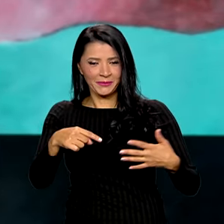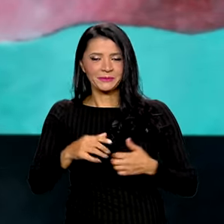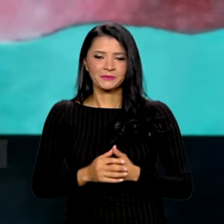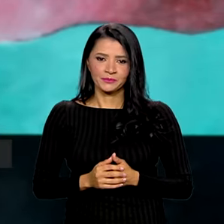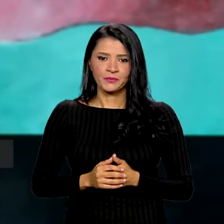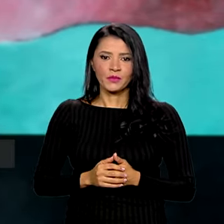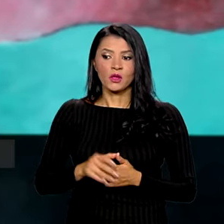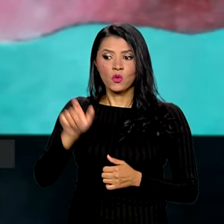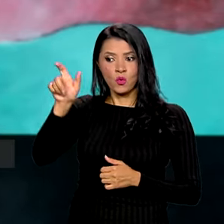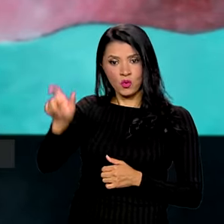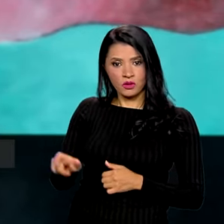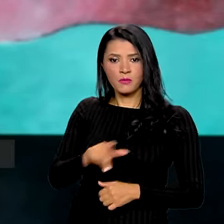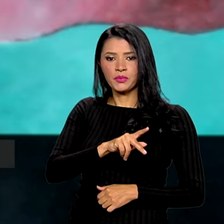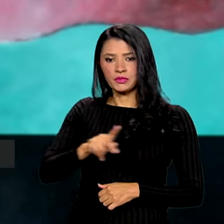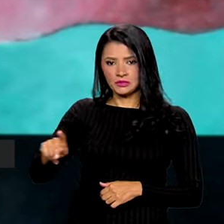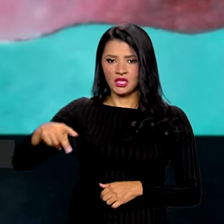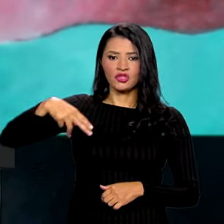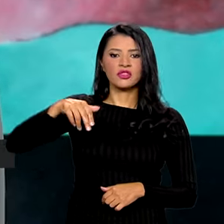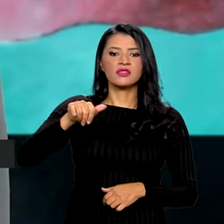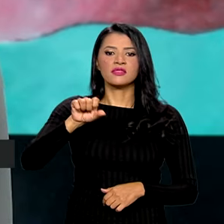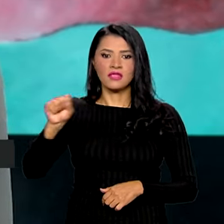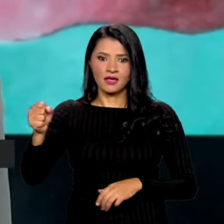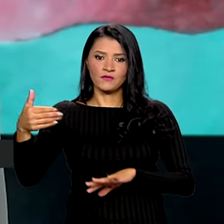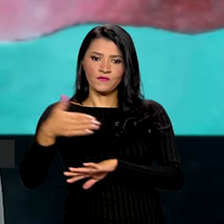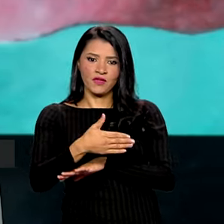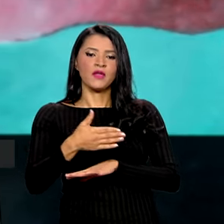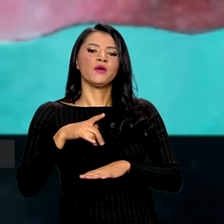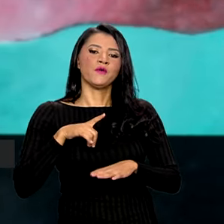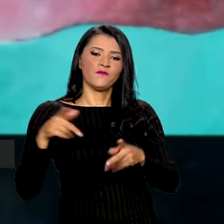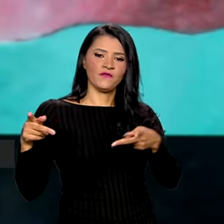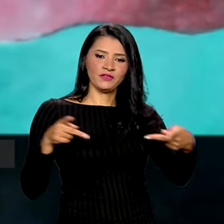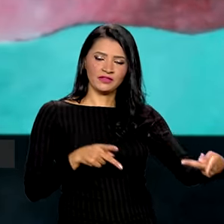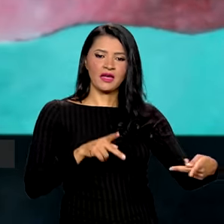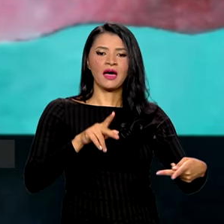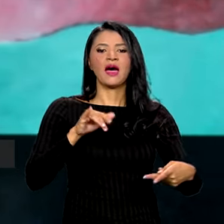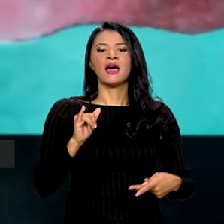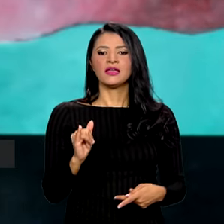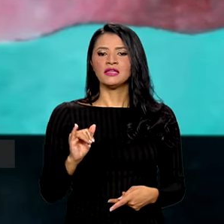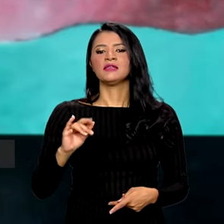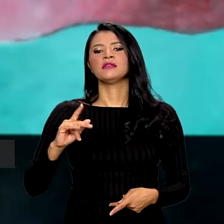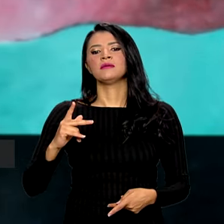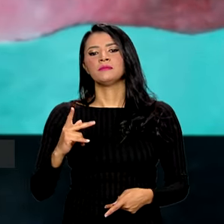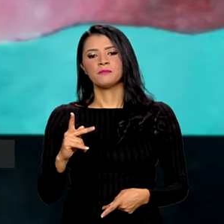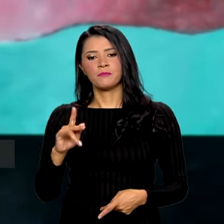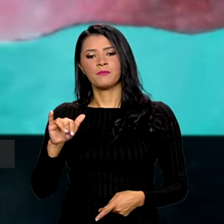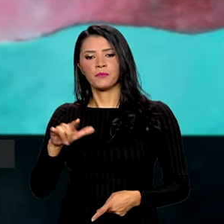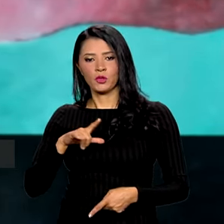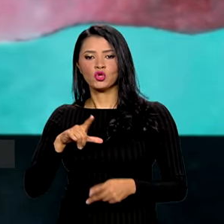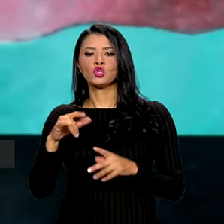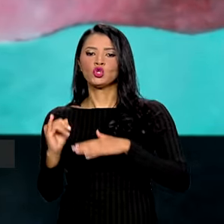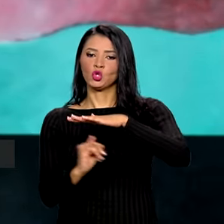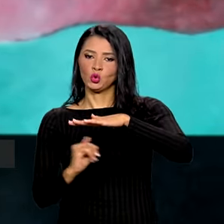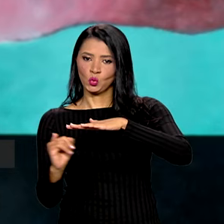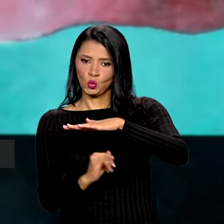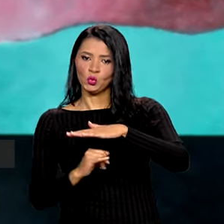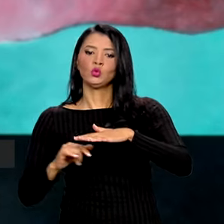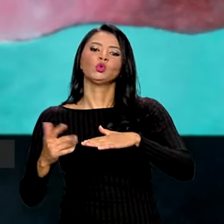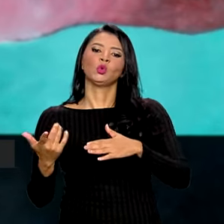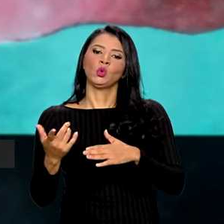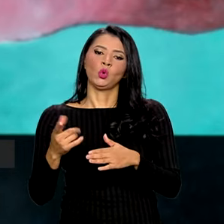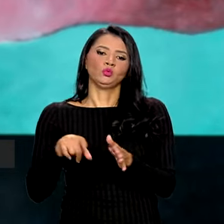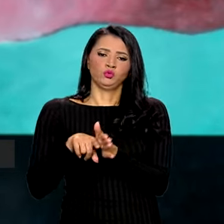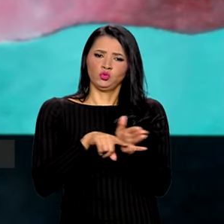presidente da NASA, ao visitar o INPE, o Instituto Nacional de Pesquisas Espaciais, ele vai ver de perto o que